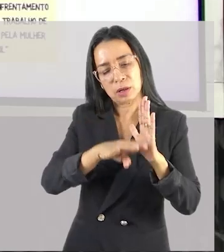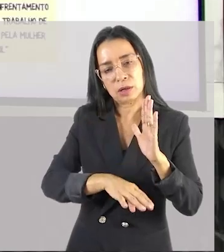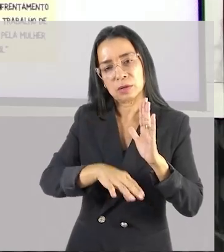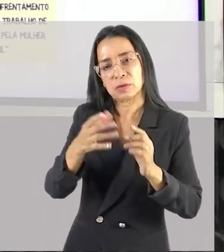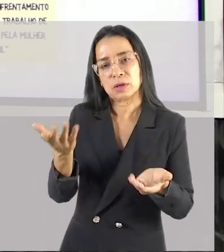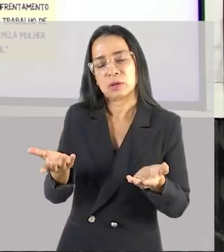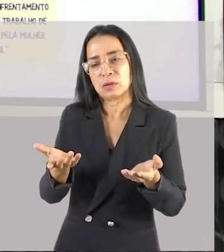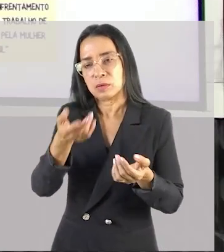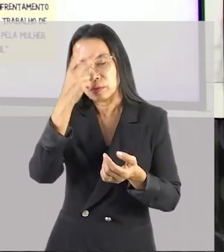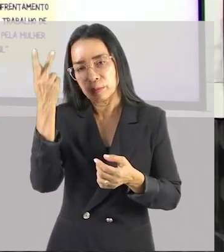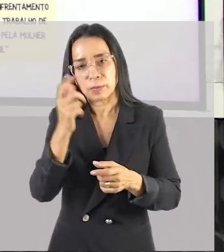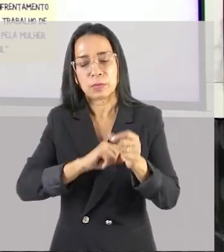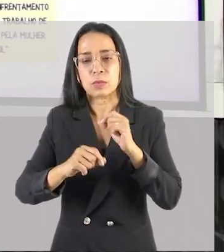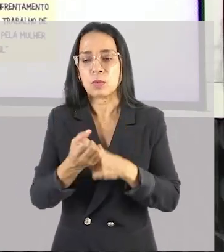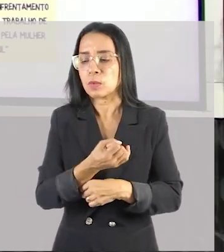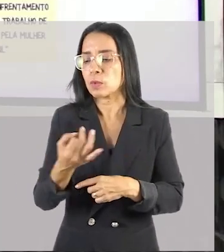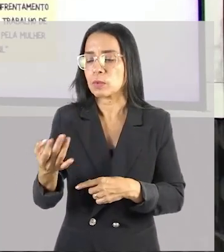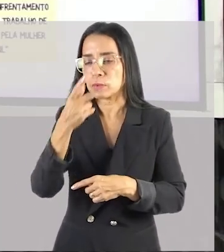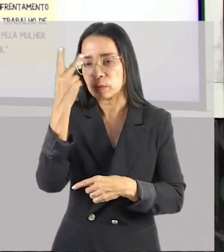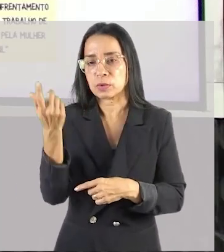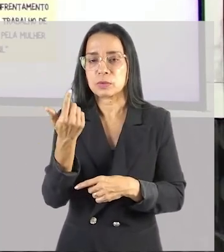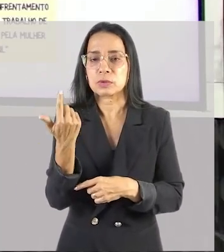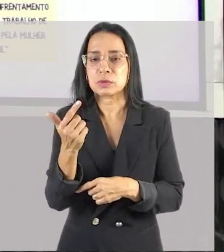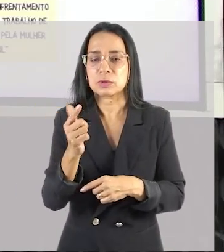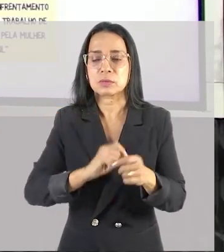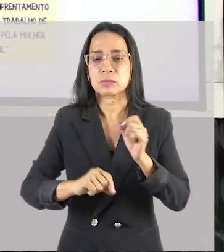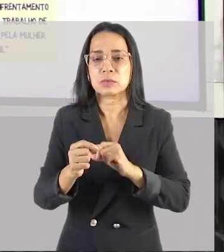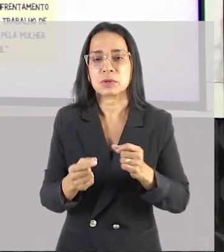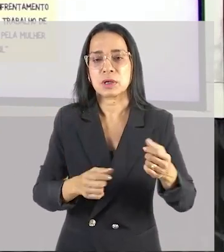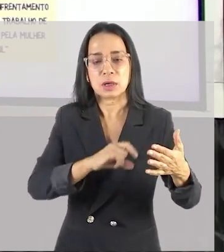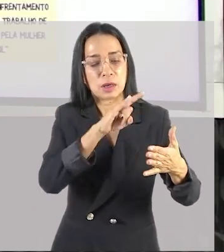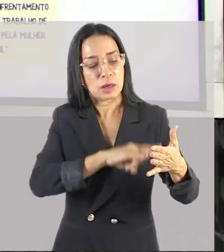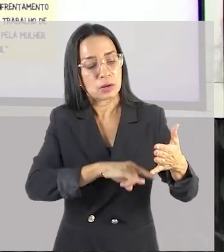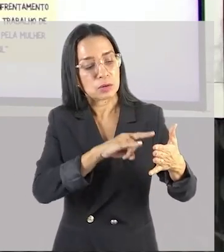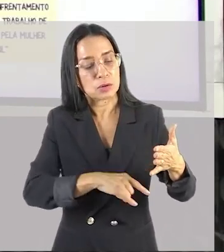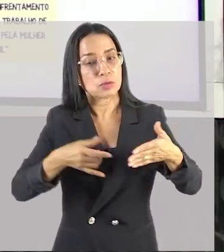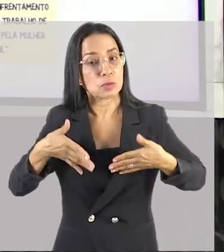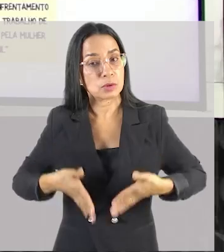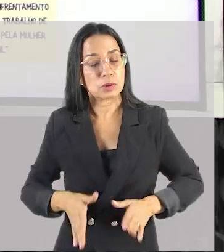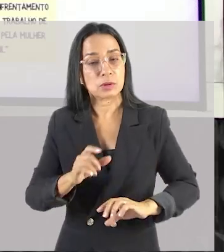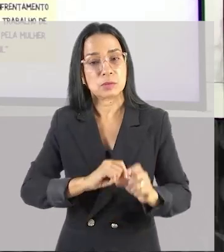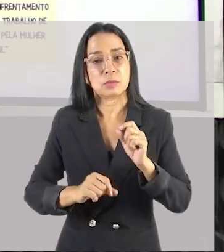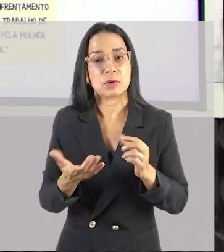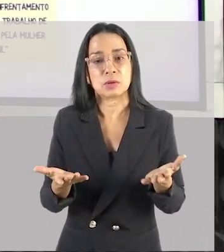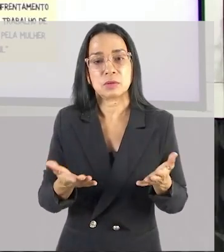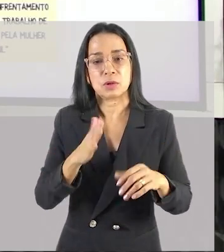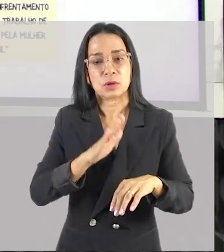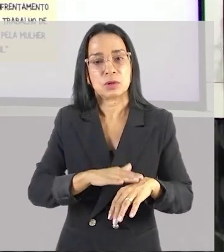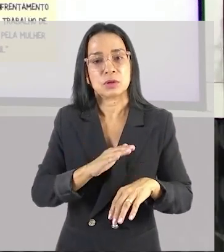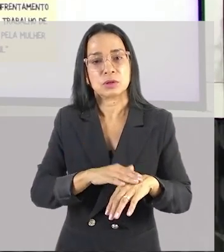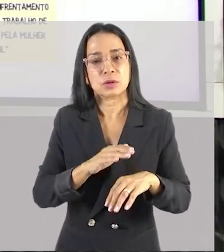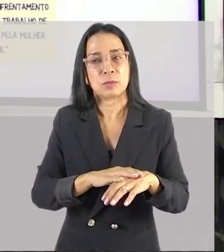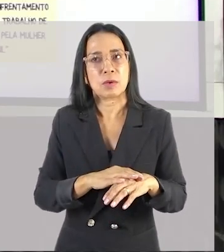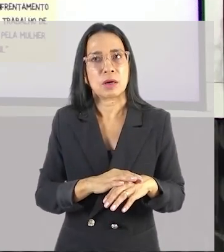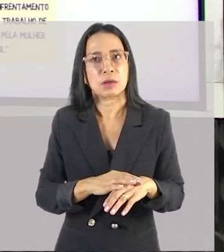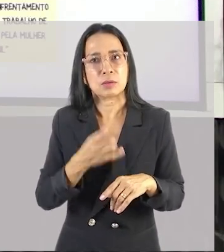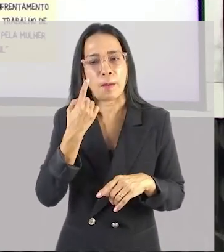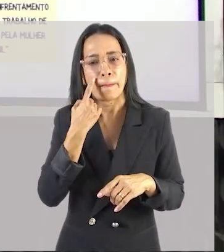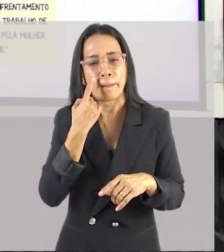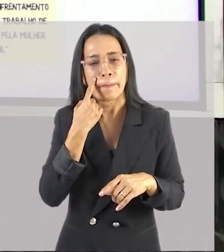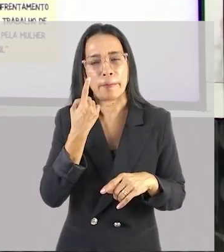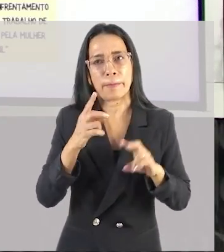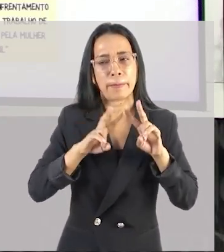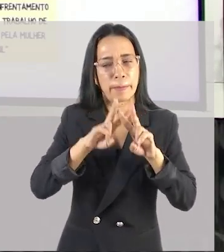a quantidade de gente que não tinha, a quantidade de pessoas, de gente que não tinha registro civil. são os chamados invisíveis sociais. Se falou muito